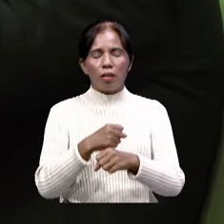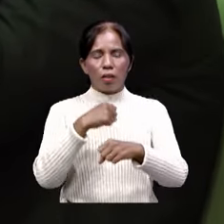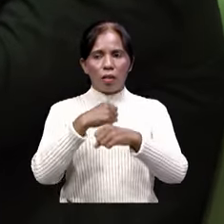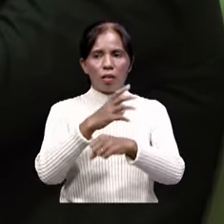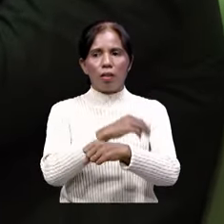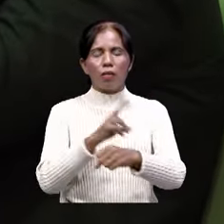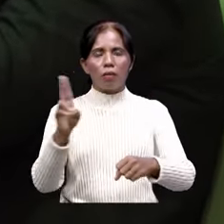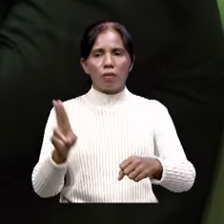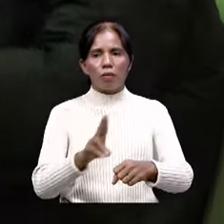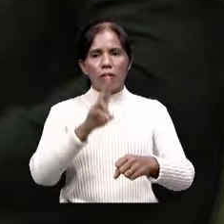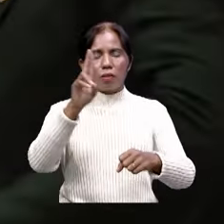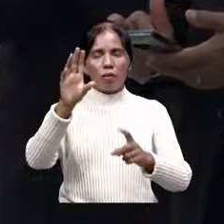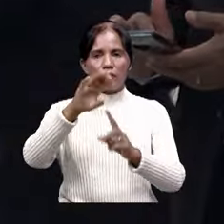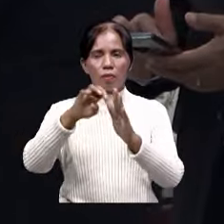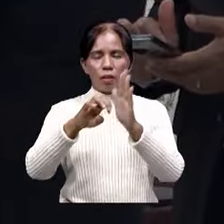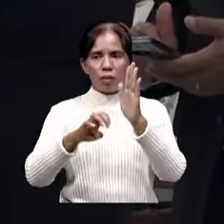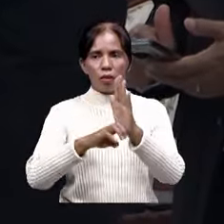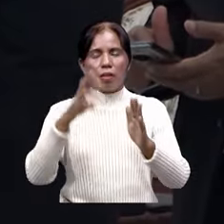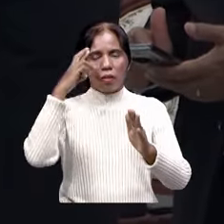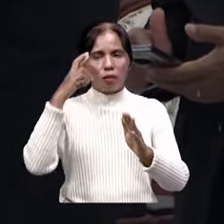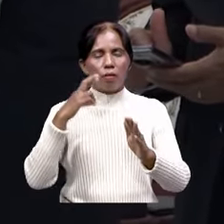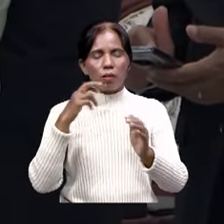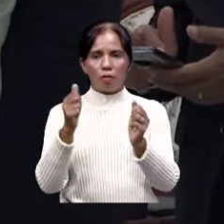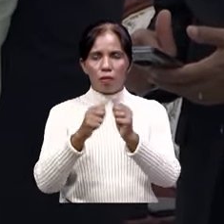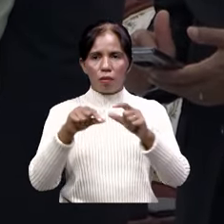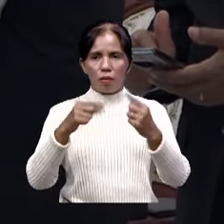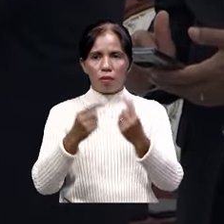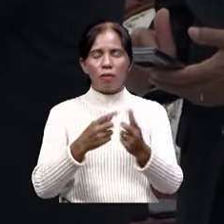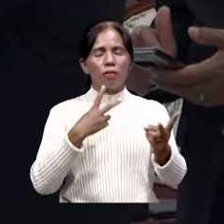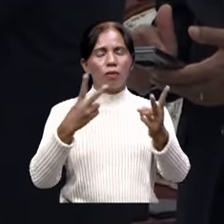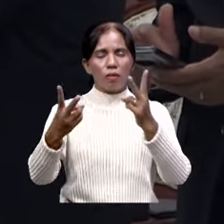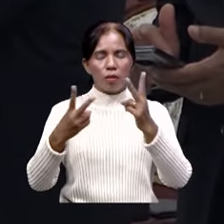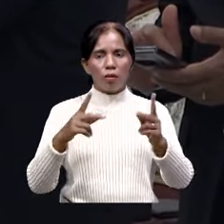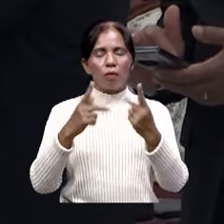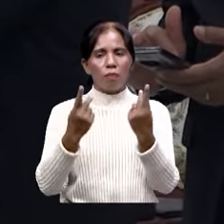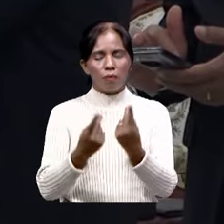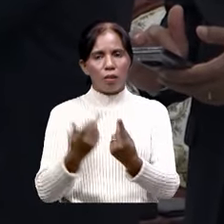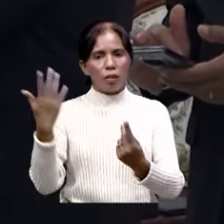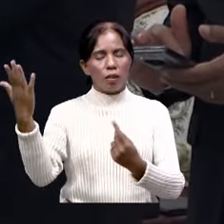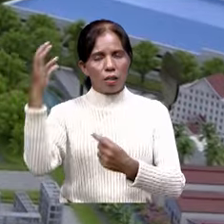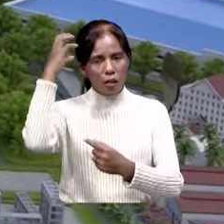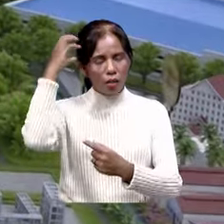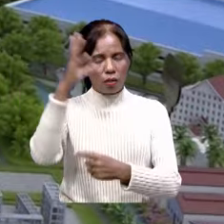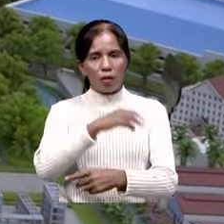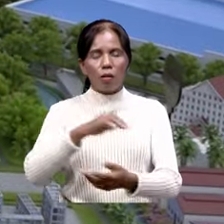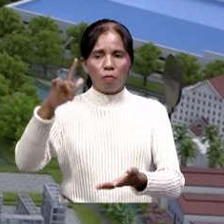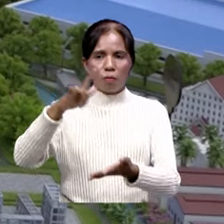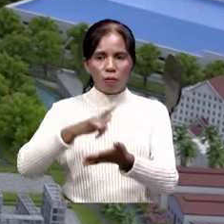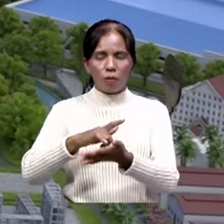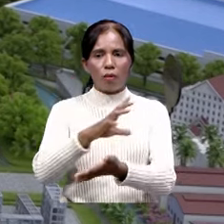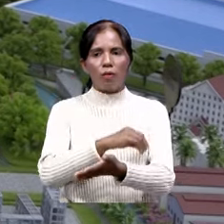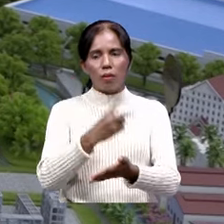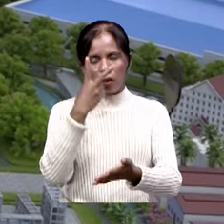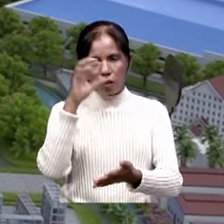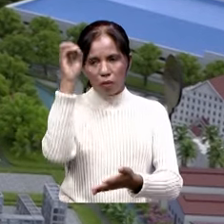em Universidade, se festado José Ramos Horta, unia delegação, visita a empresa Balon e Laos, no Porto Laosnian, onde